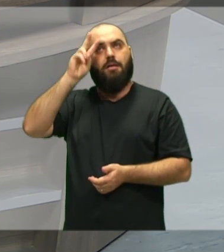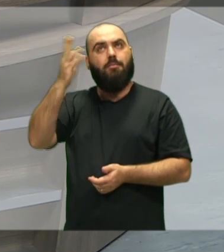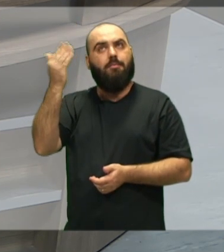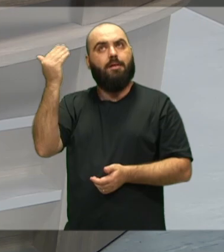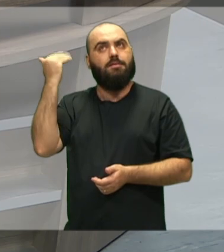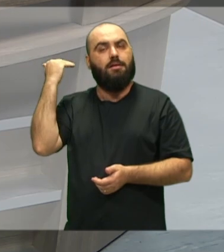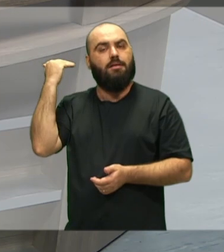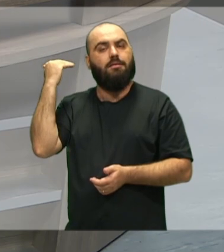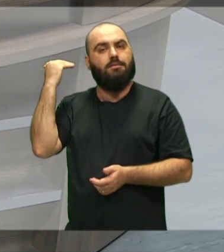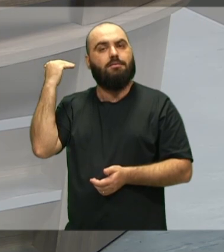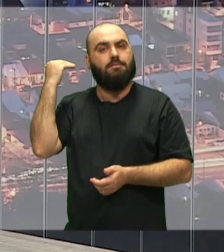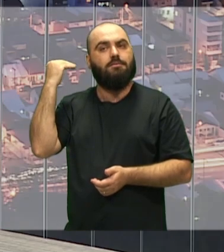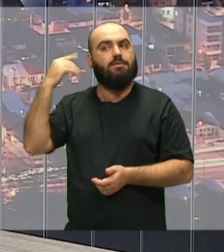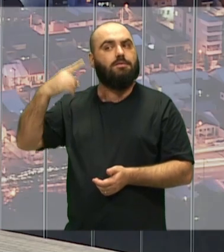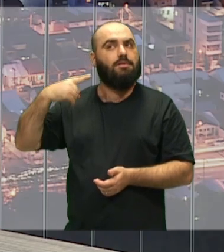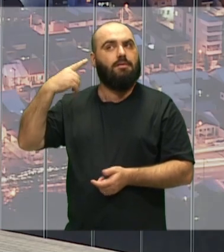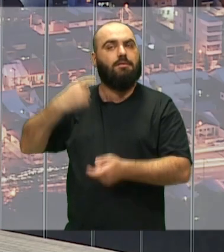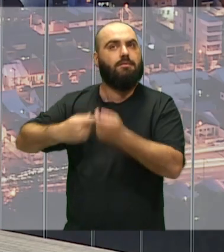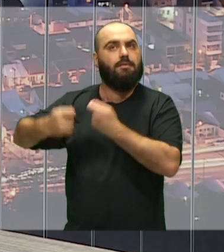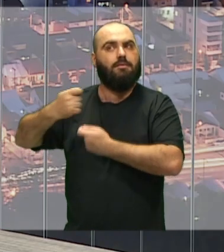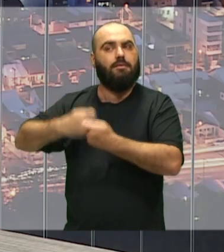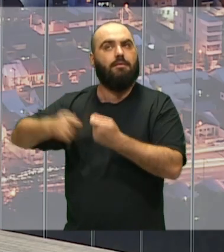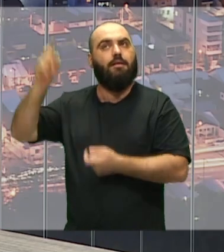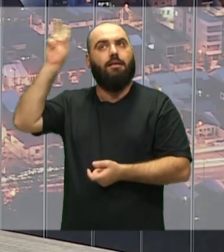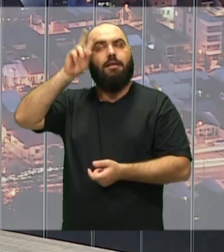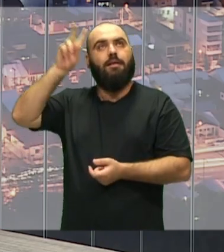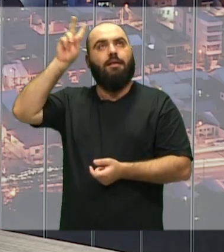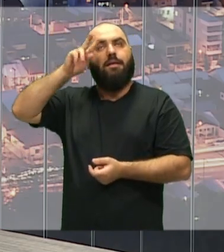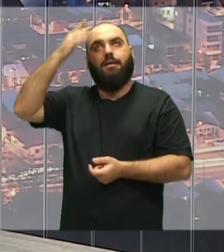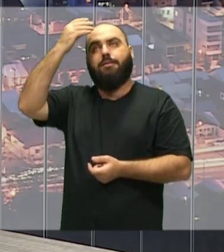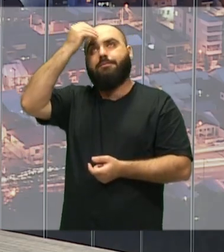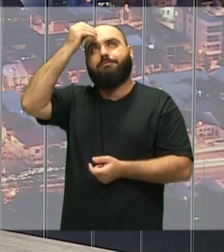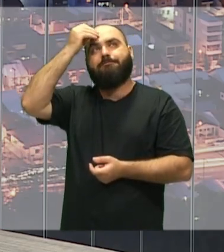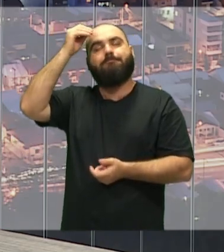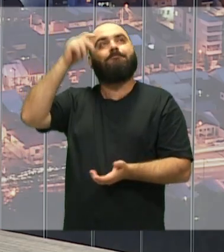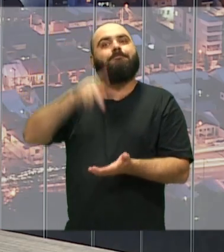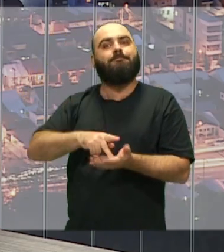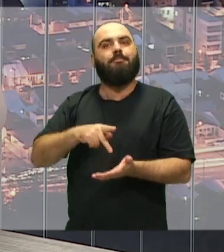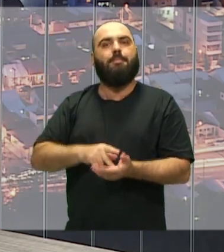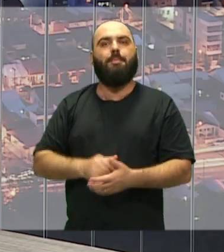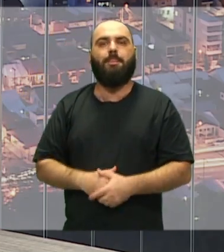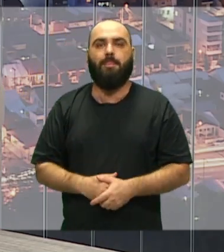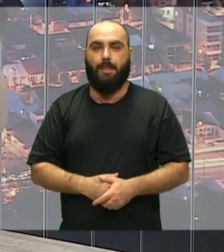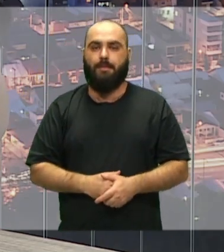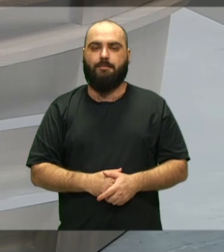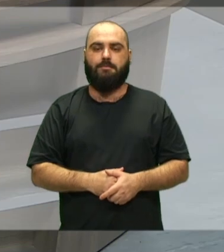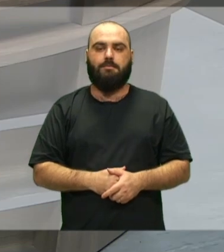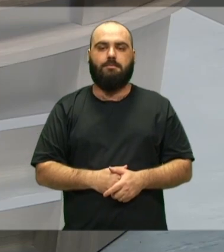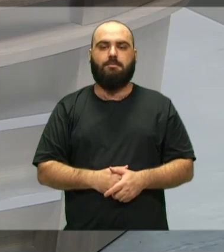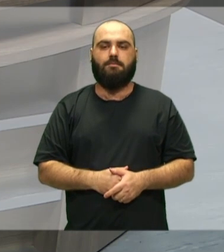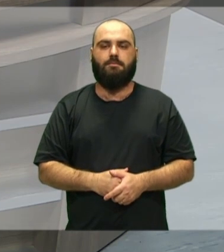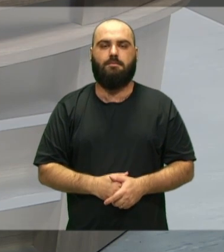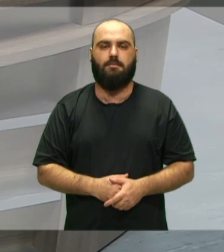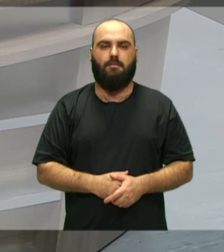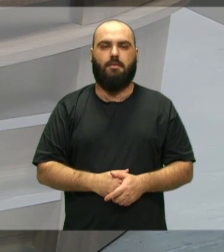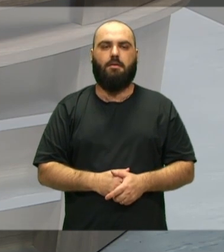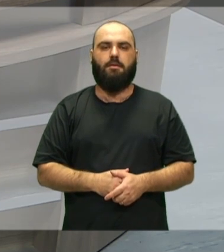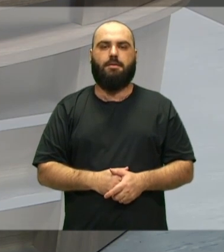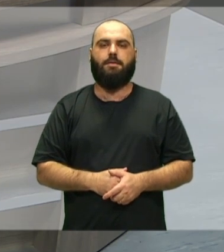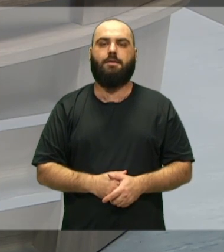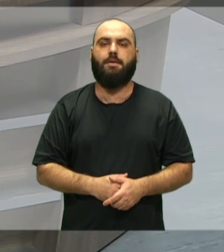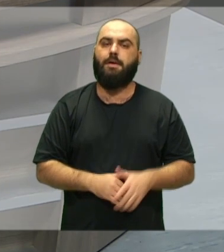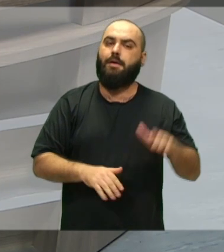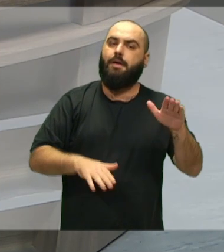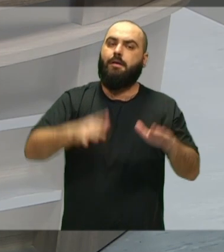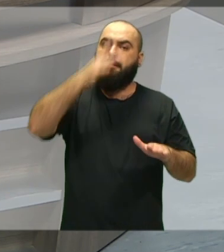vi antes, né, de direito administrativo e também serve, esse também serve, né? Às vezes a pessoa pode estar assim, já estar